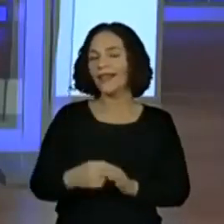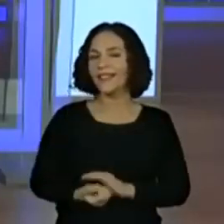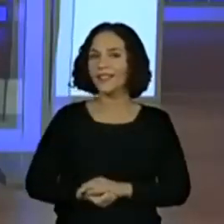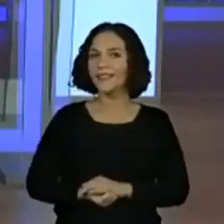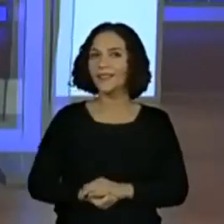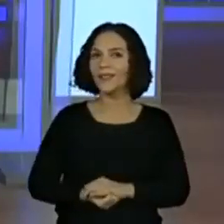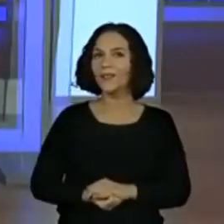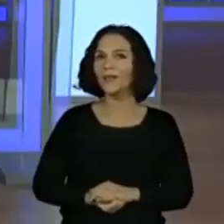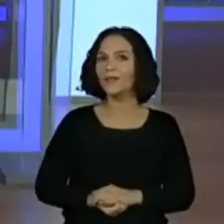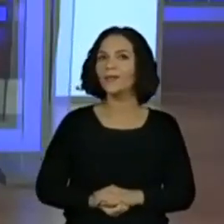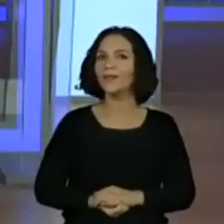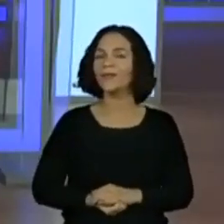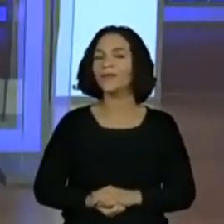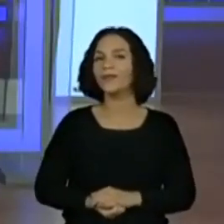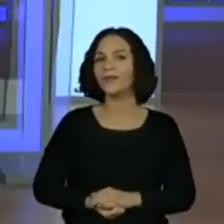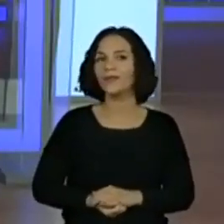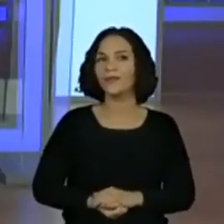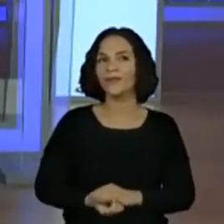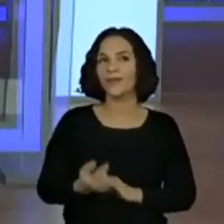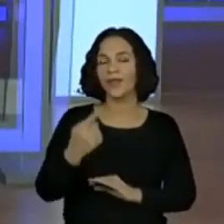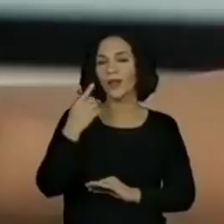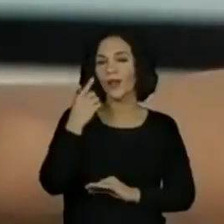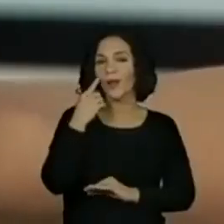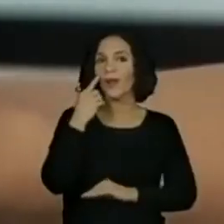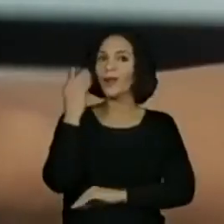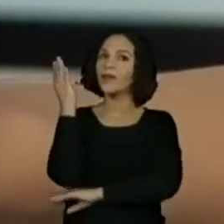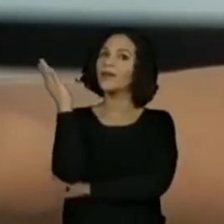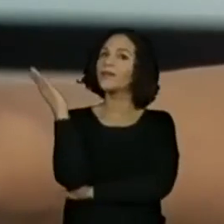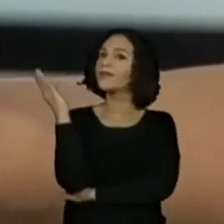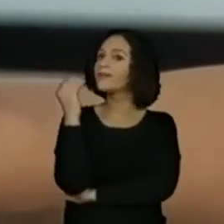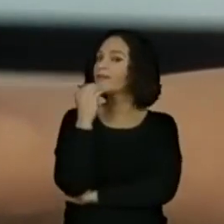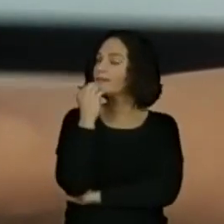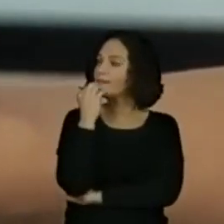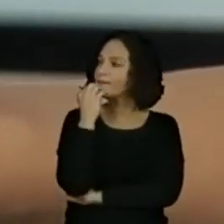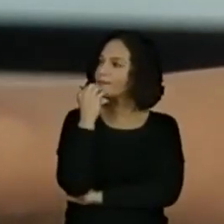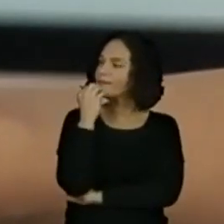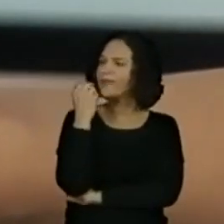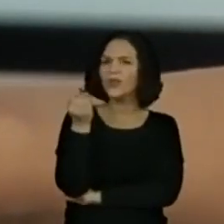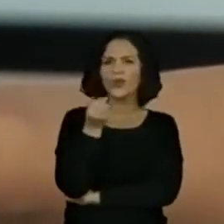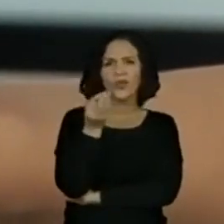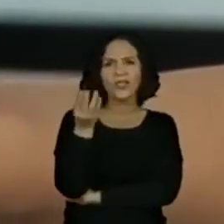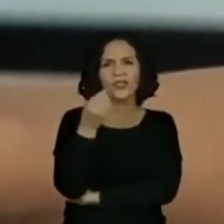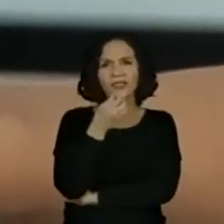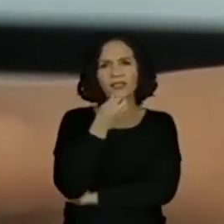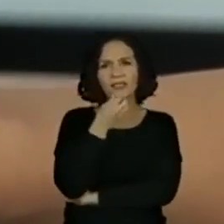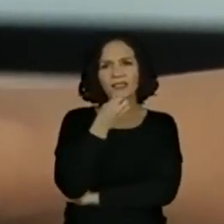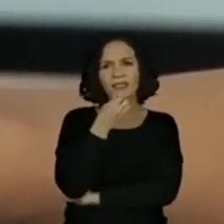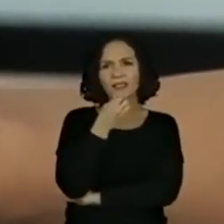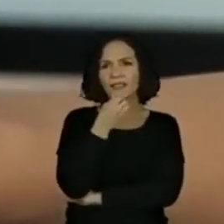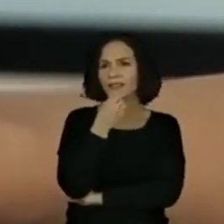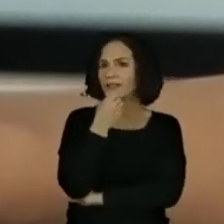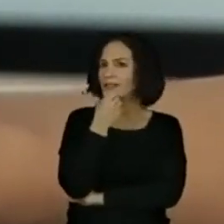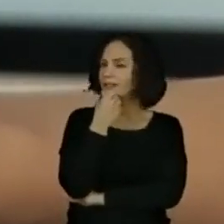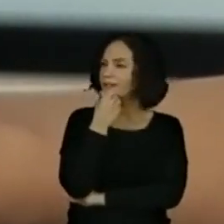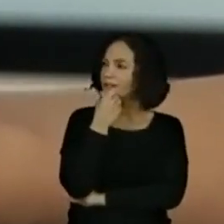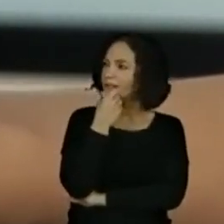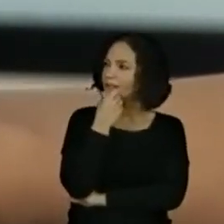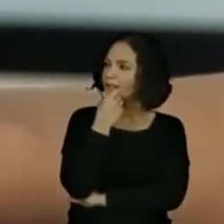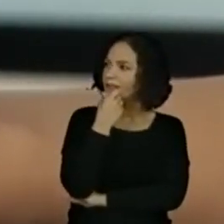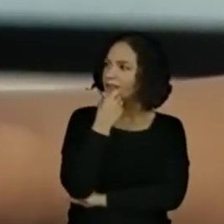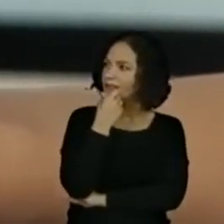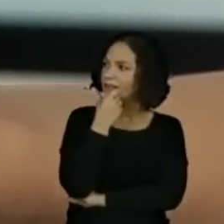Quantos vocês acham? Aqui, ó. Ah, vocês agora já têm com o que comparar. Aquele outro